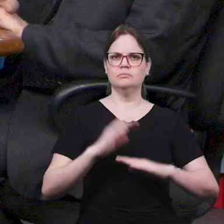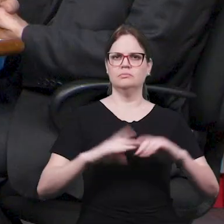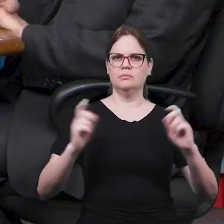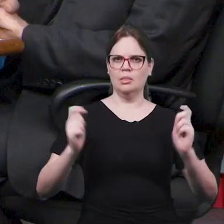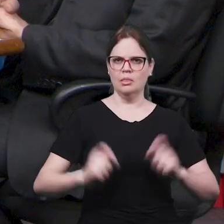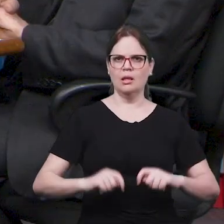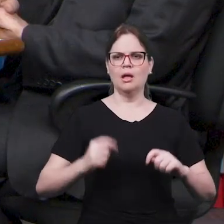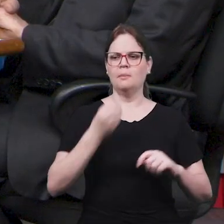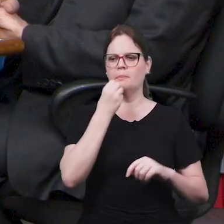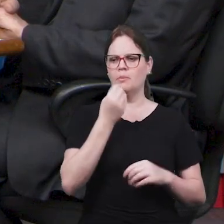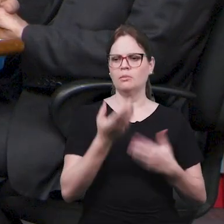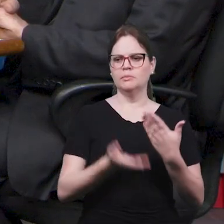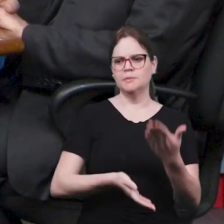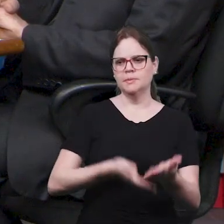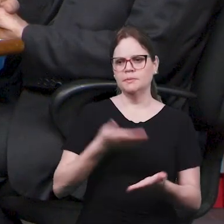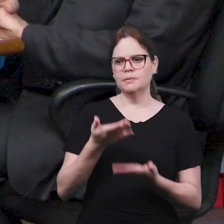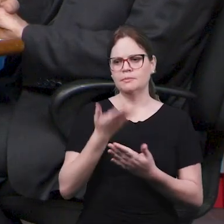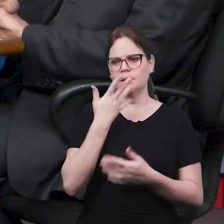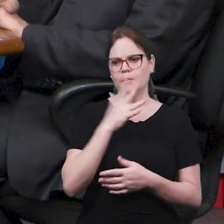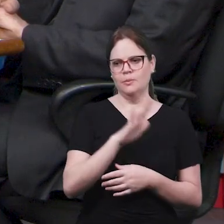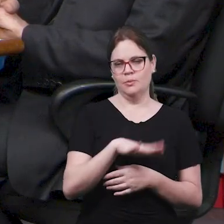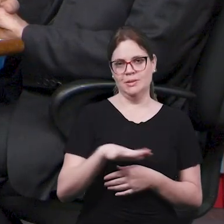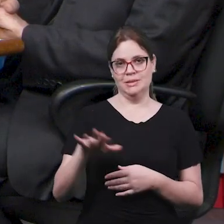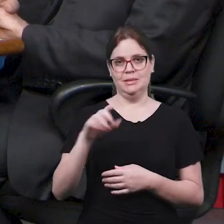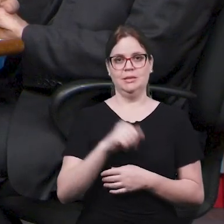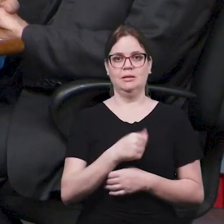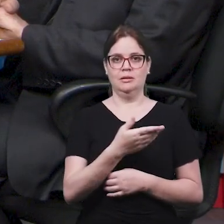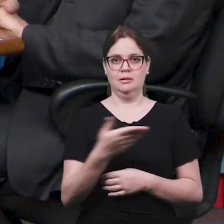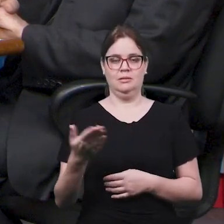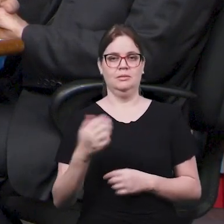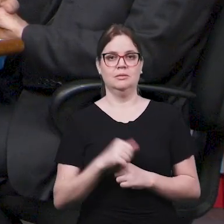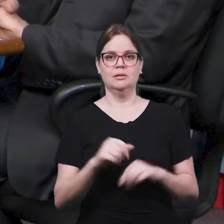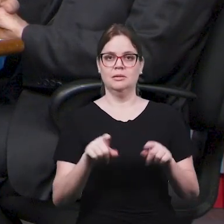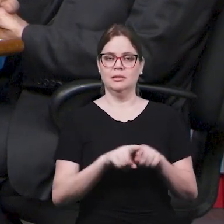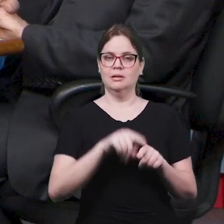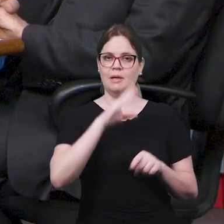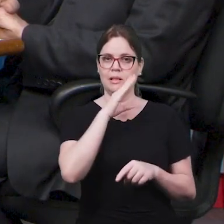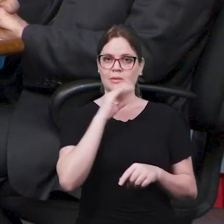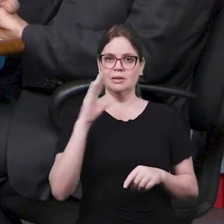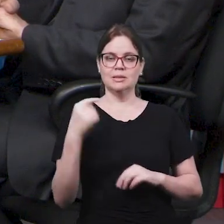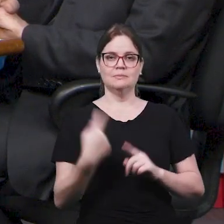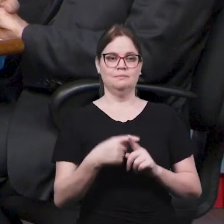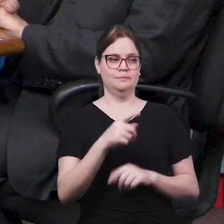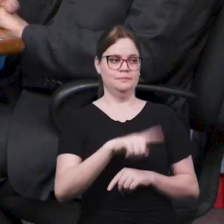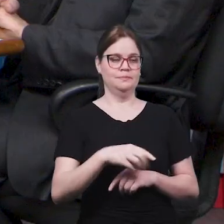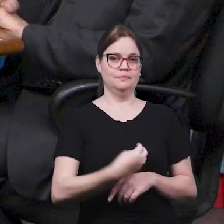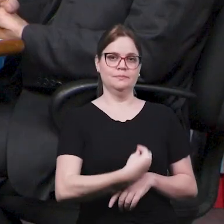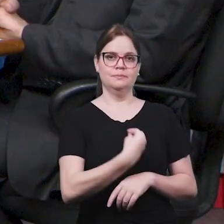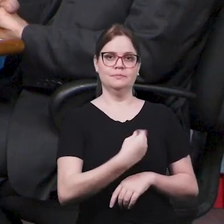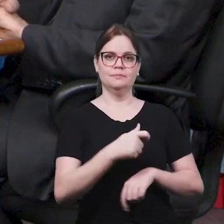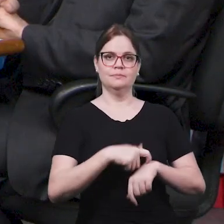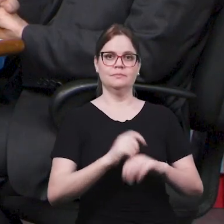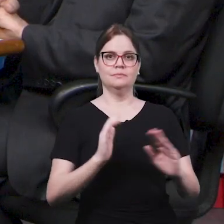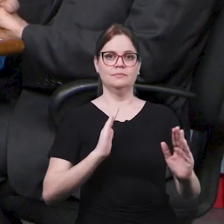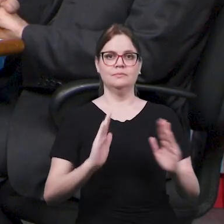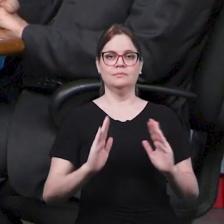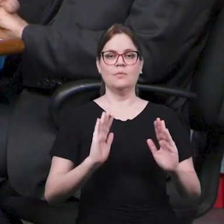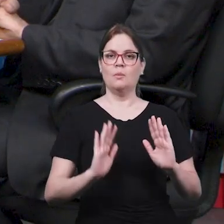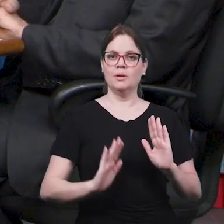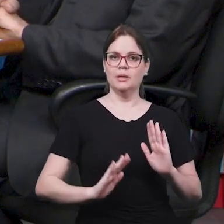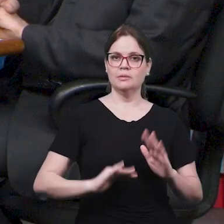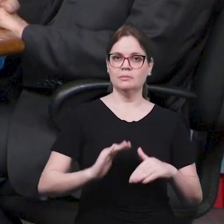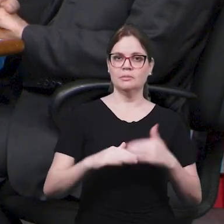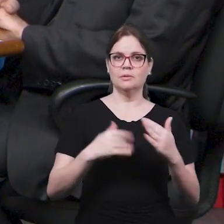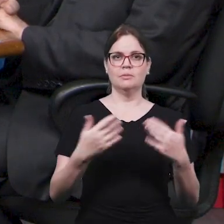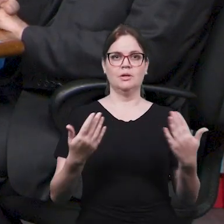capacitação para lidar com as crianças hoje, crianças e adolescentes que hoje estão passando por um processo de um